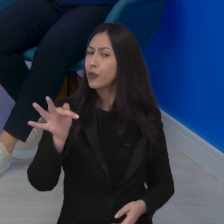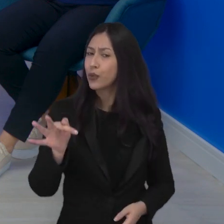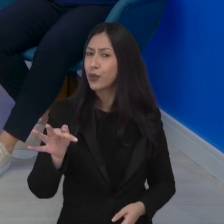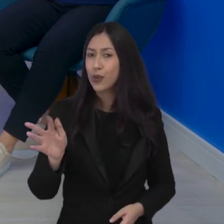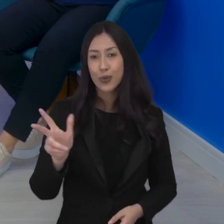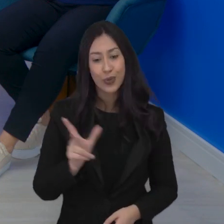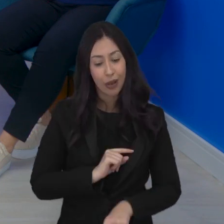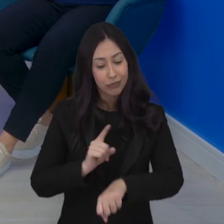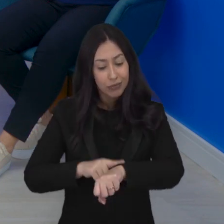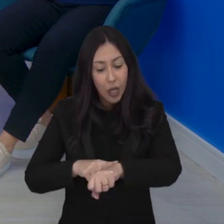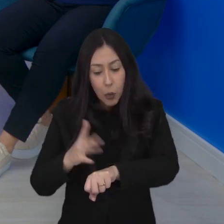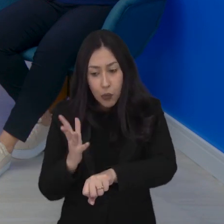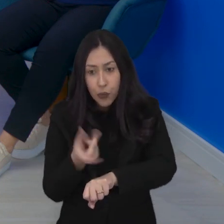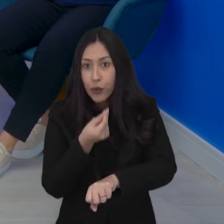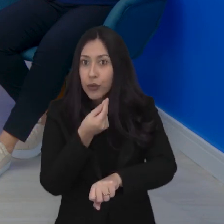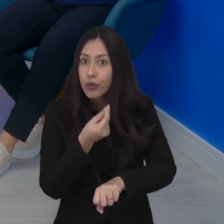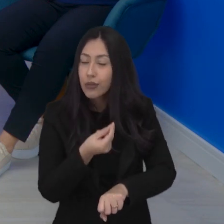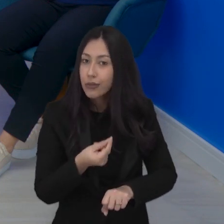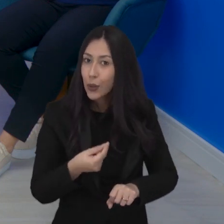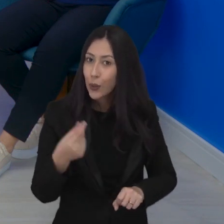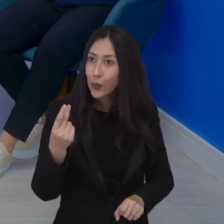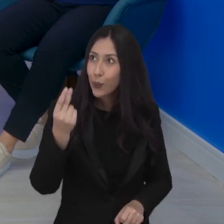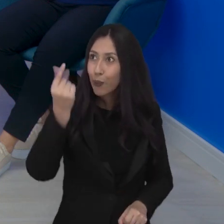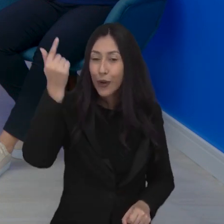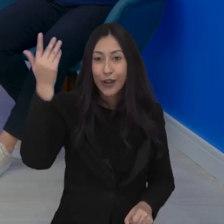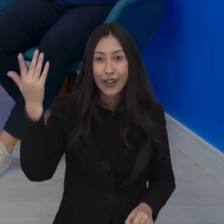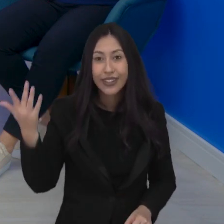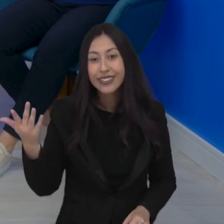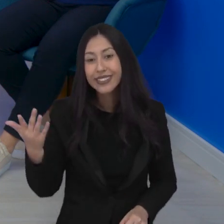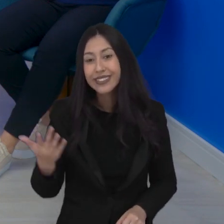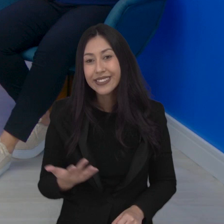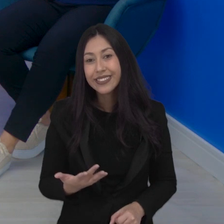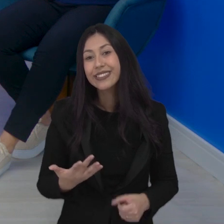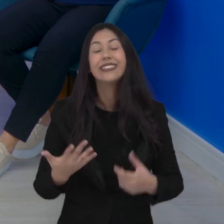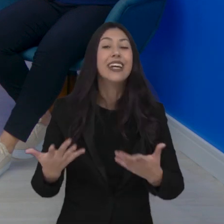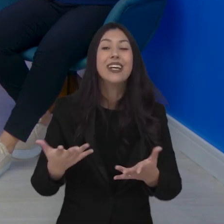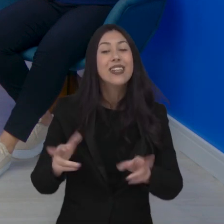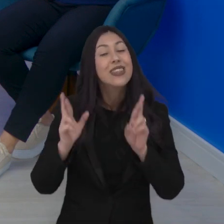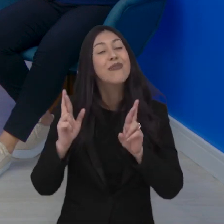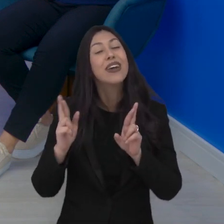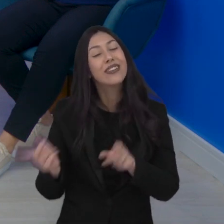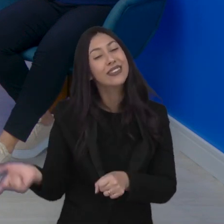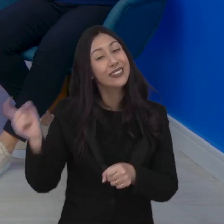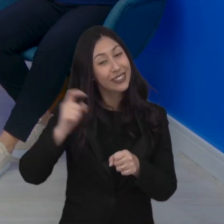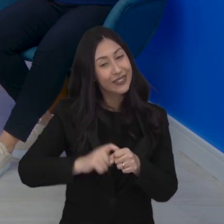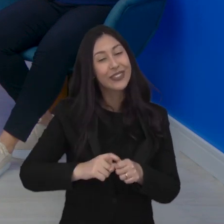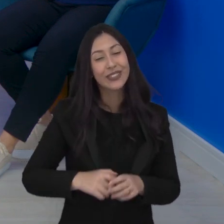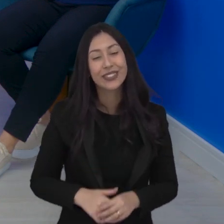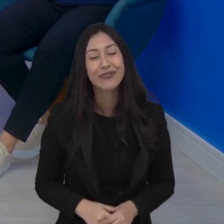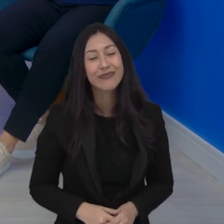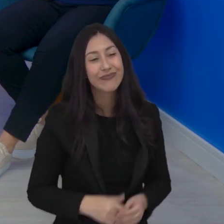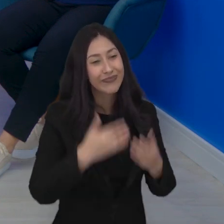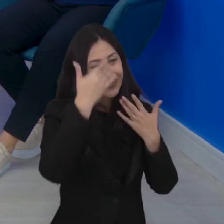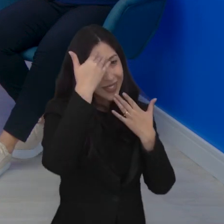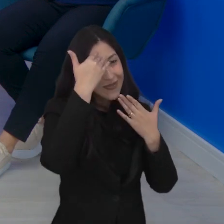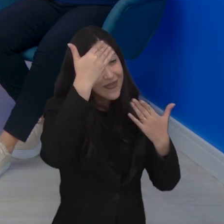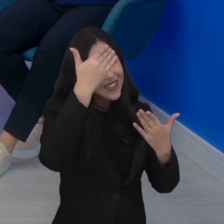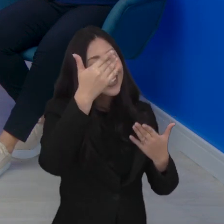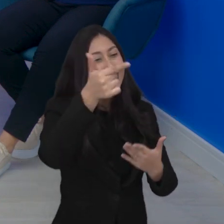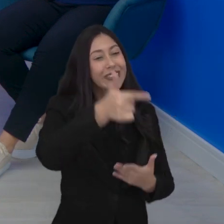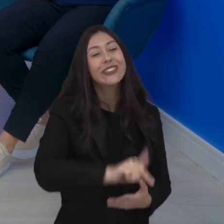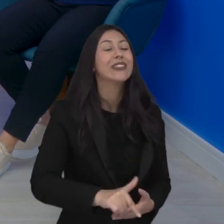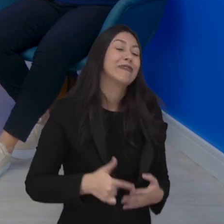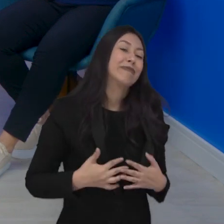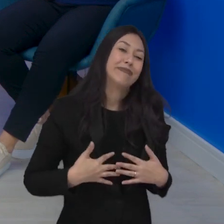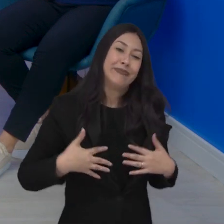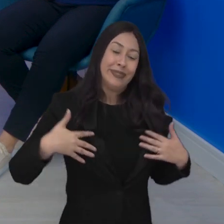ocasião. Passar rápido, você viu como Nossa, estava passando bem rápido, né? Mas que você volta aqui para a gente continuar esse papo. Muito obrigado pelo convite